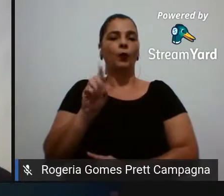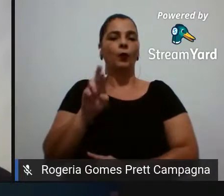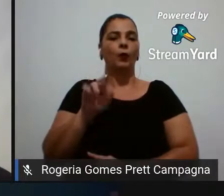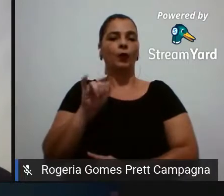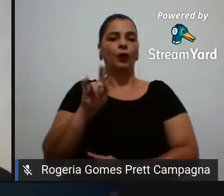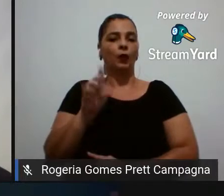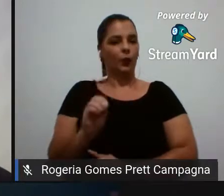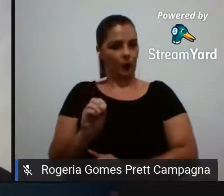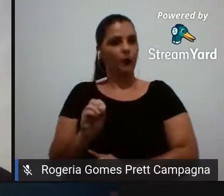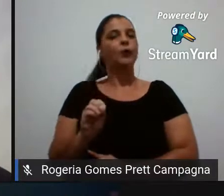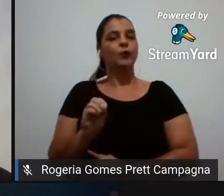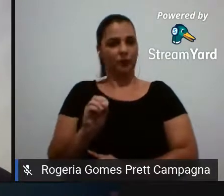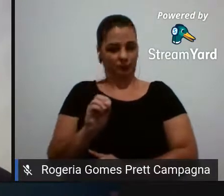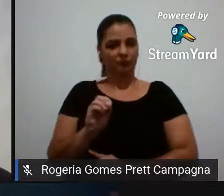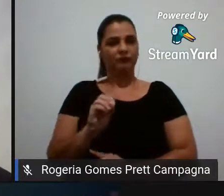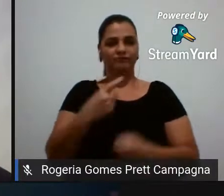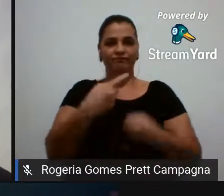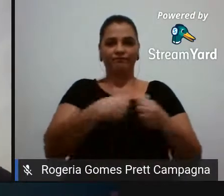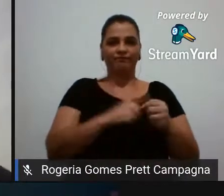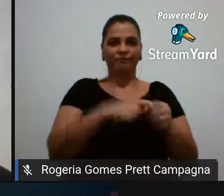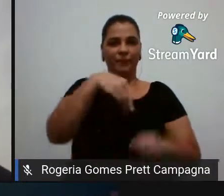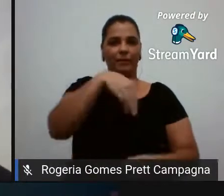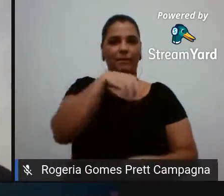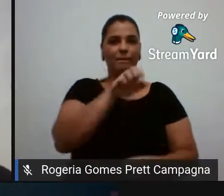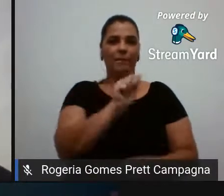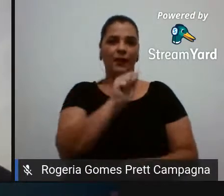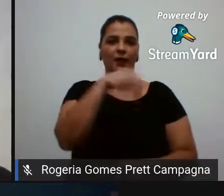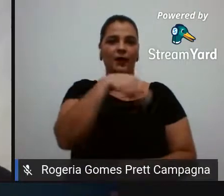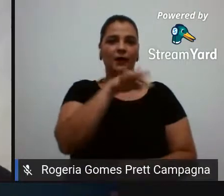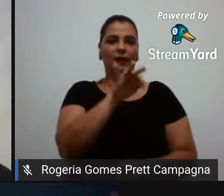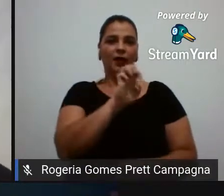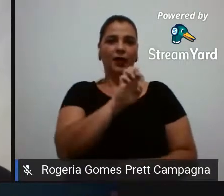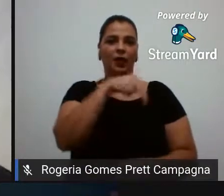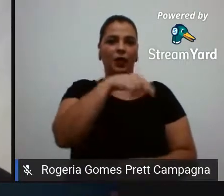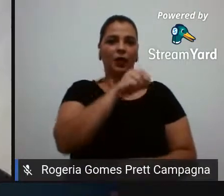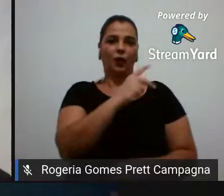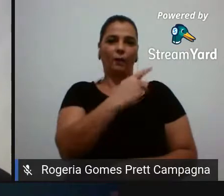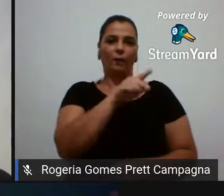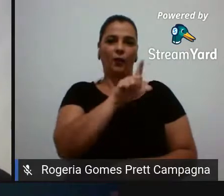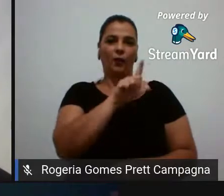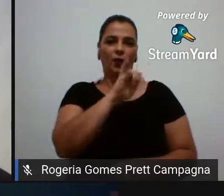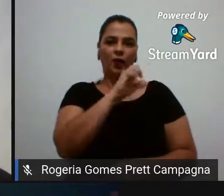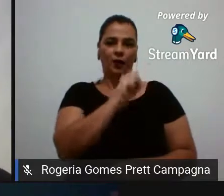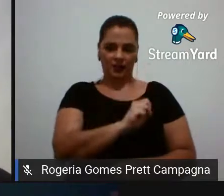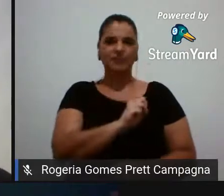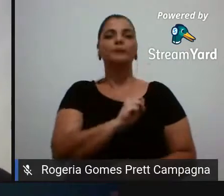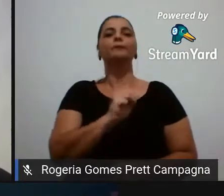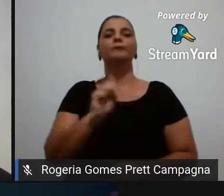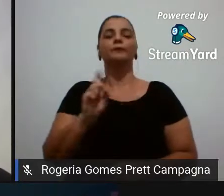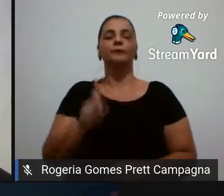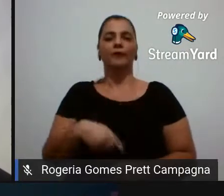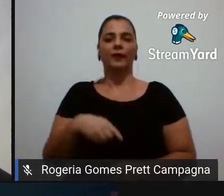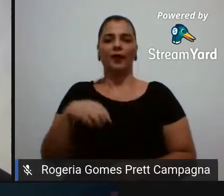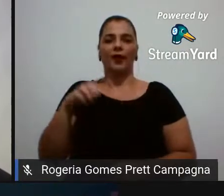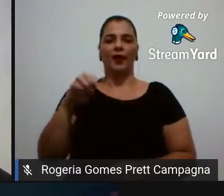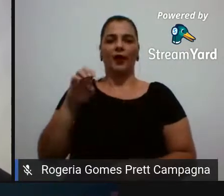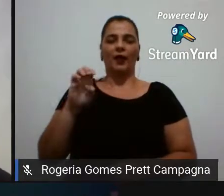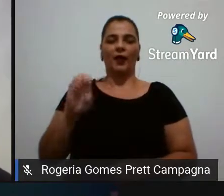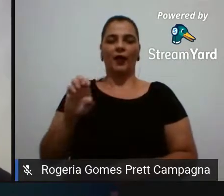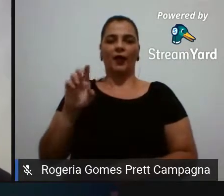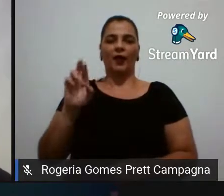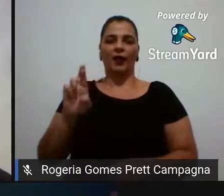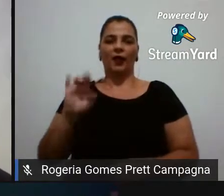Pimentel, de Mantenópolis, o Eriton Bernardes Bersaco, né? Esse cedilha